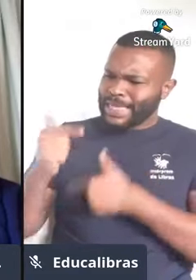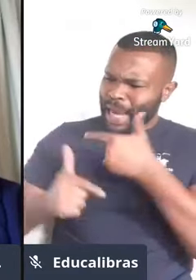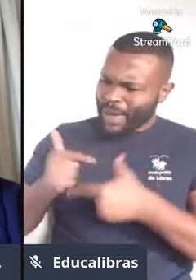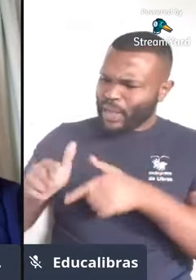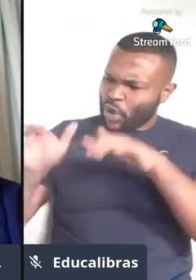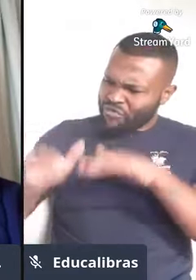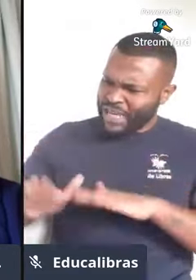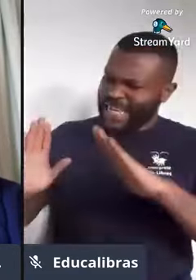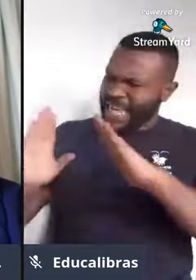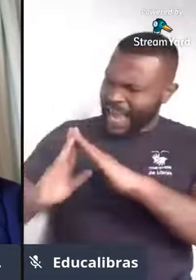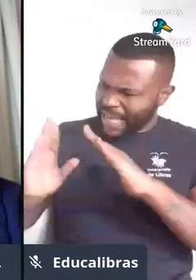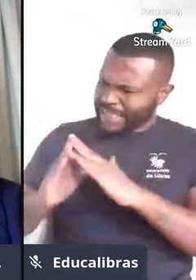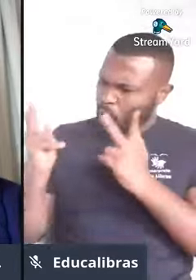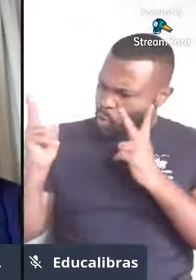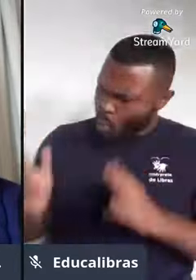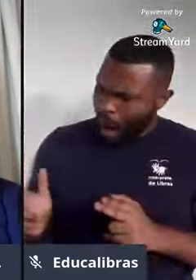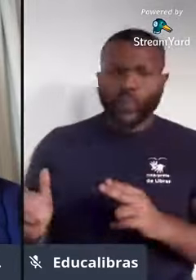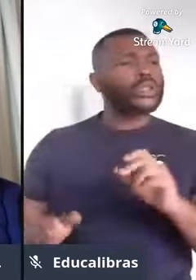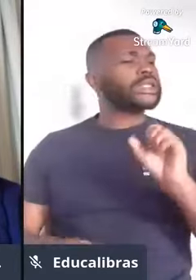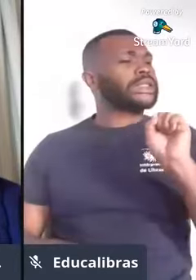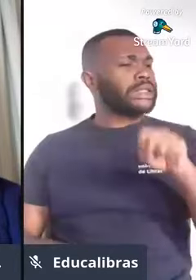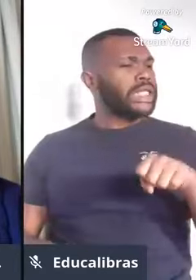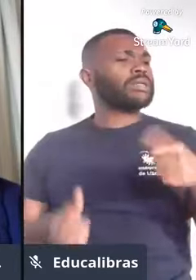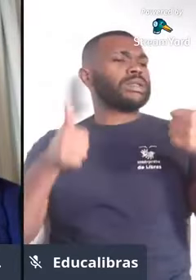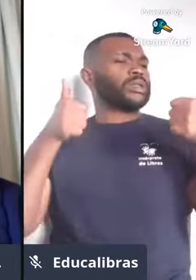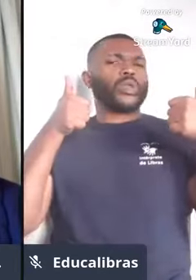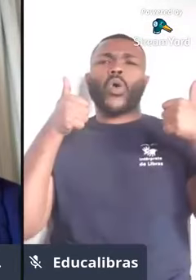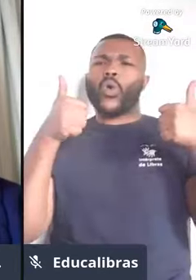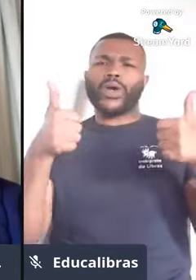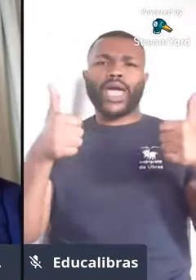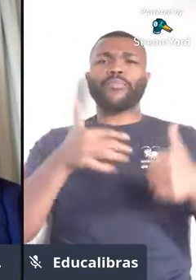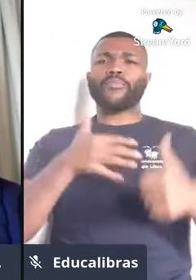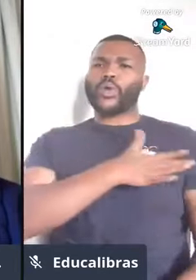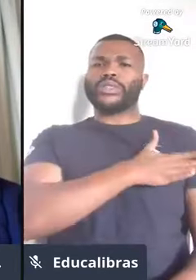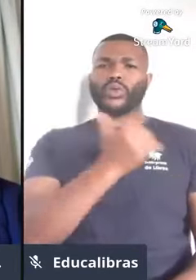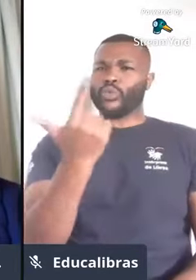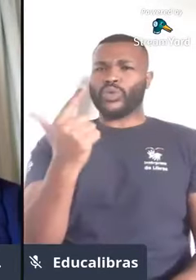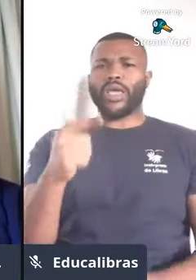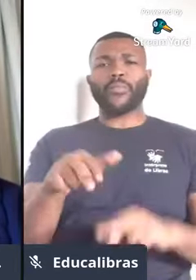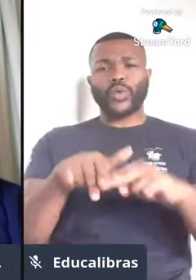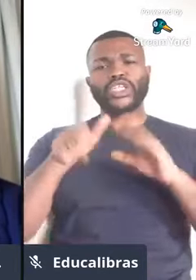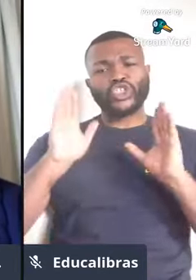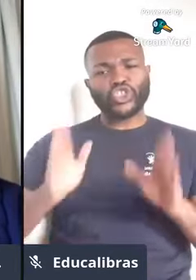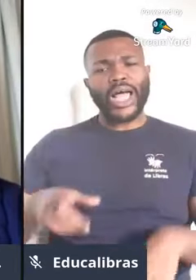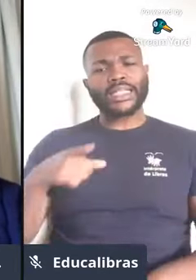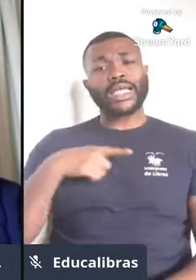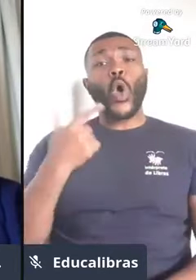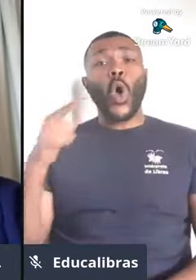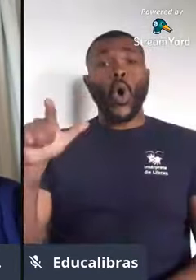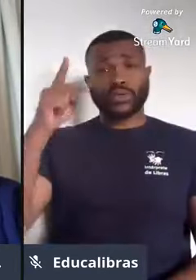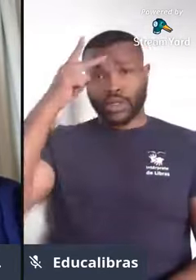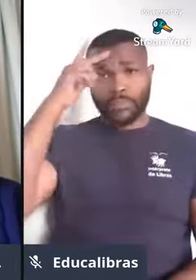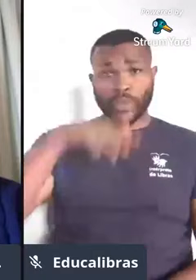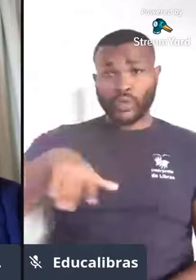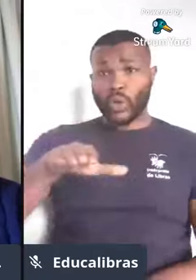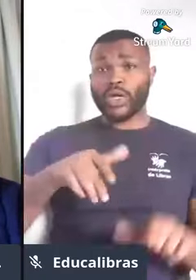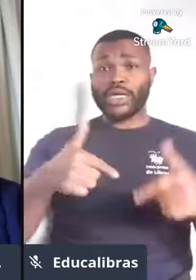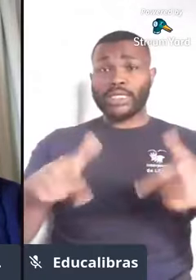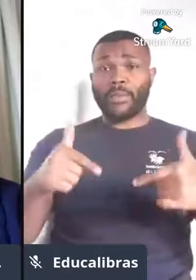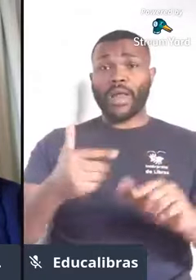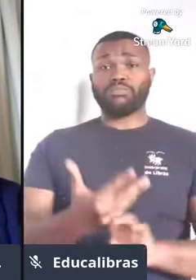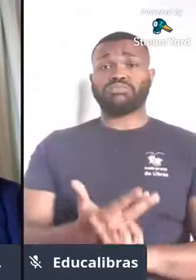então, em princípio, não haveria por que discriminar ao contrário da nossa parte, de dizer que pode-se ter o teletrabalho, mas não para a pessoa